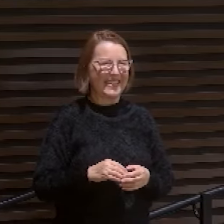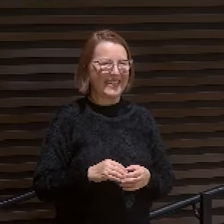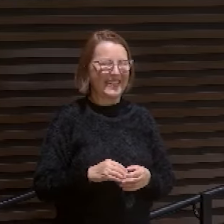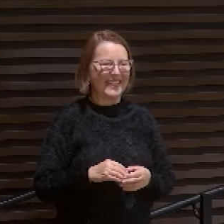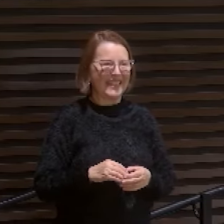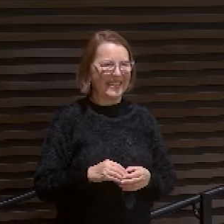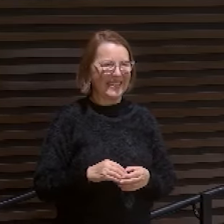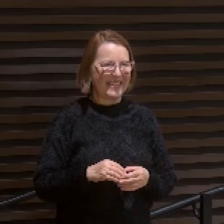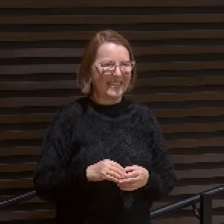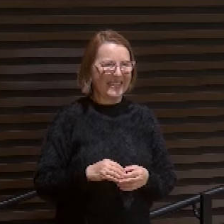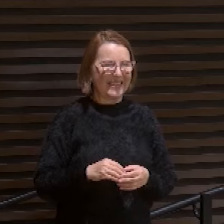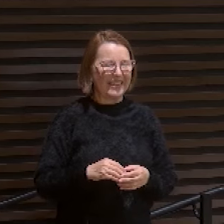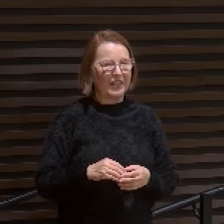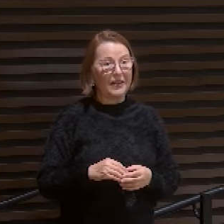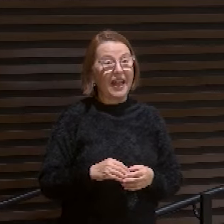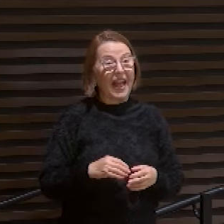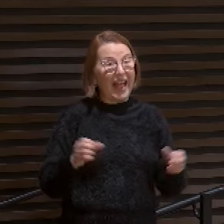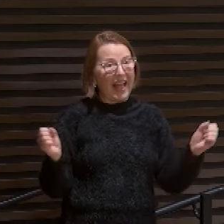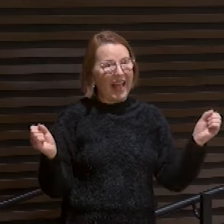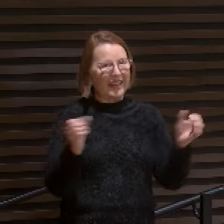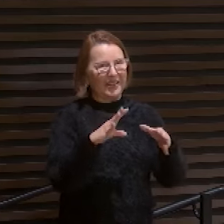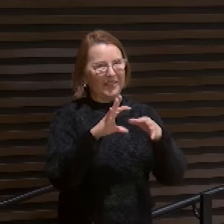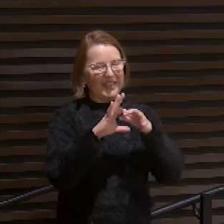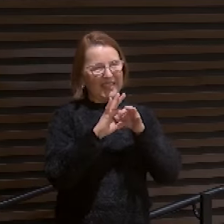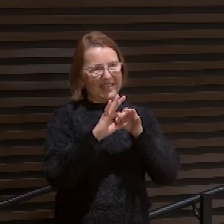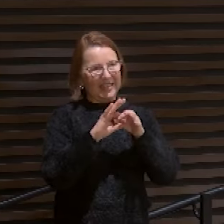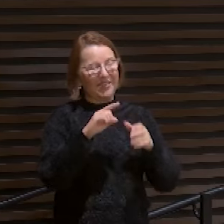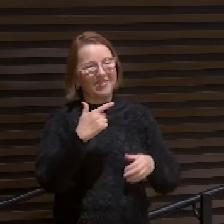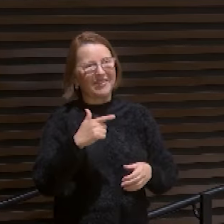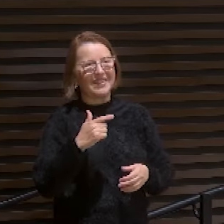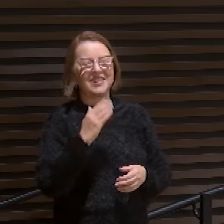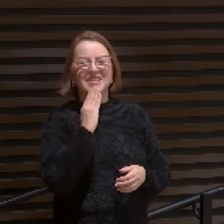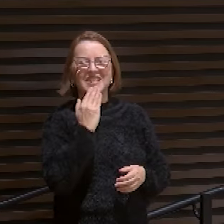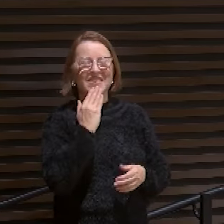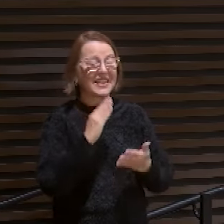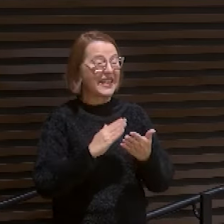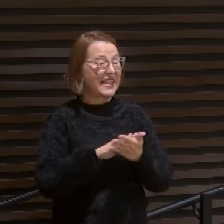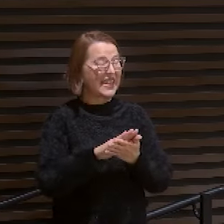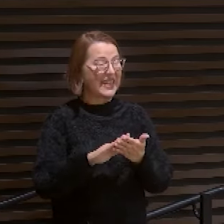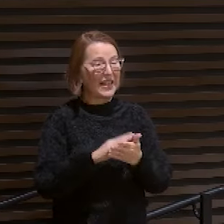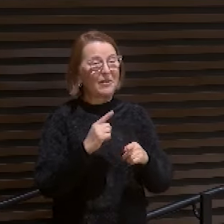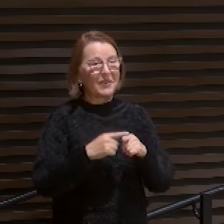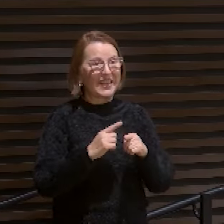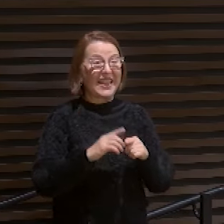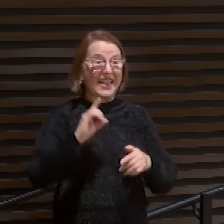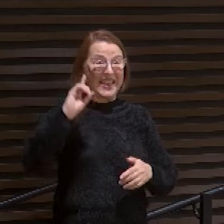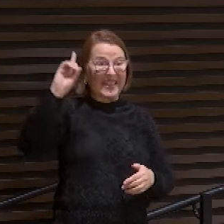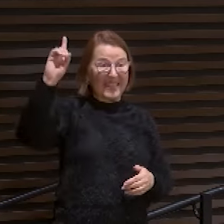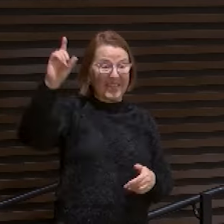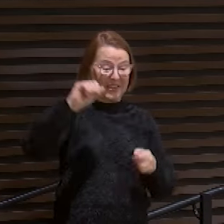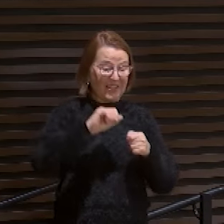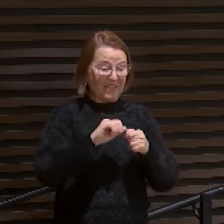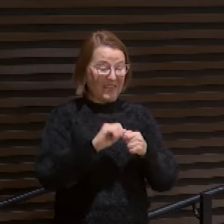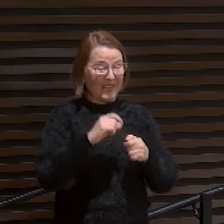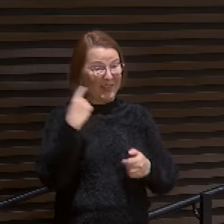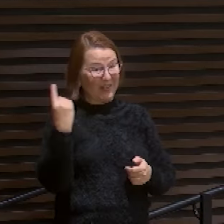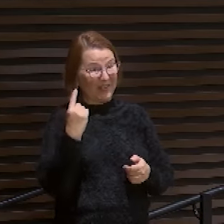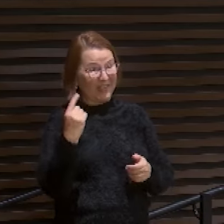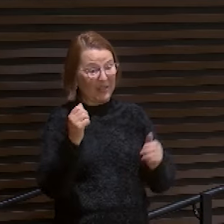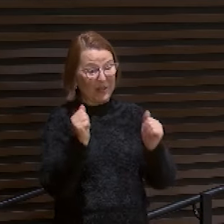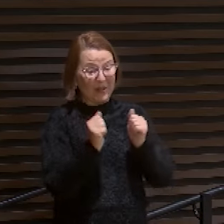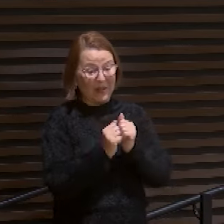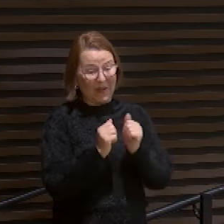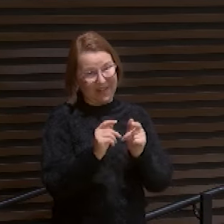retroagir. A nova aliança não tem defeito algum, pois Deus o fez sozinho com a